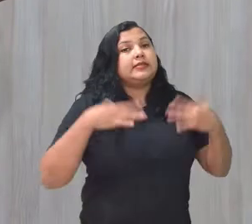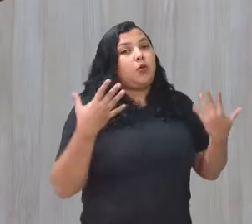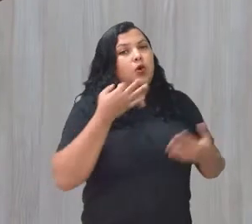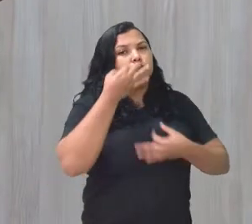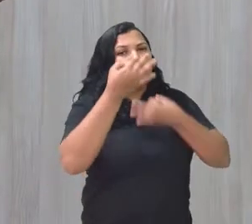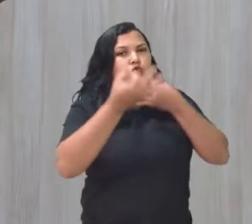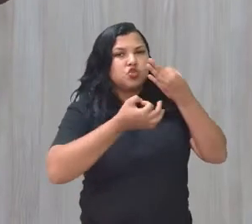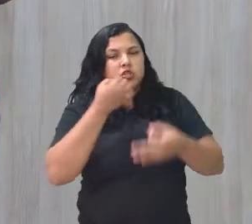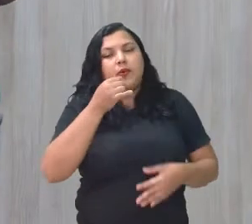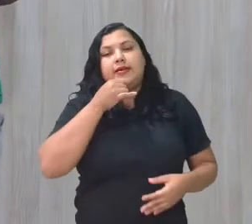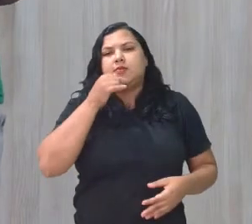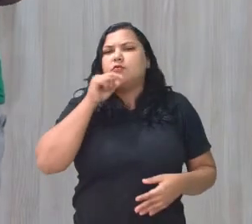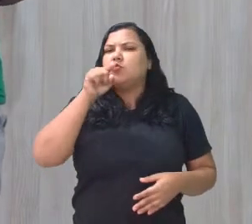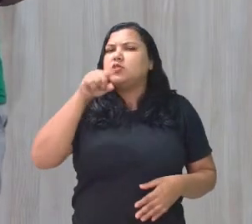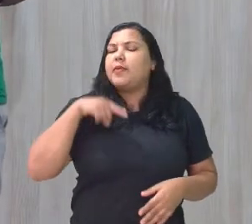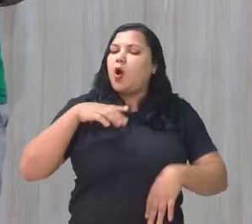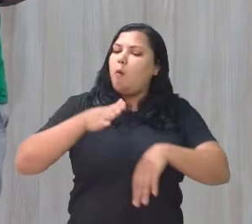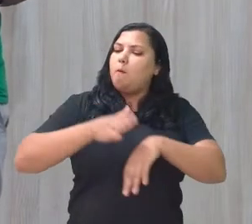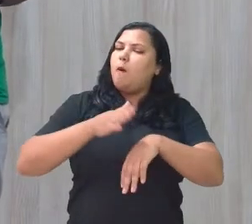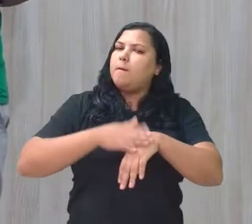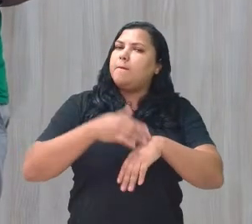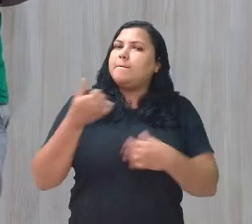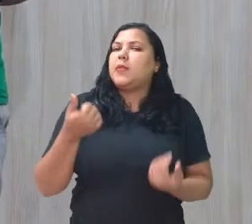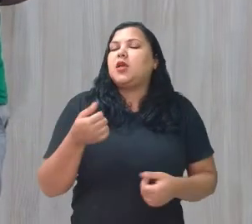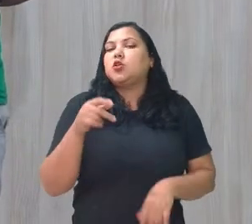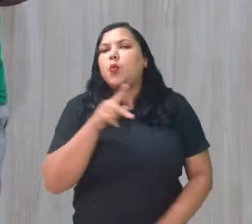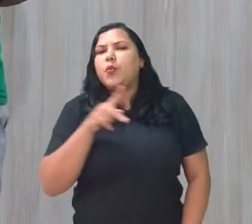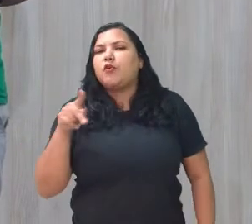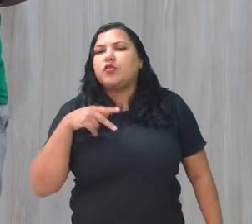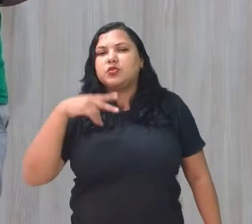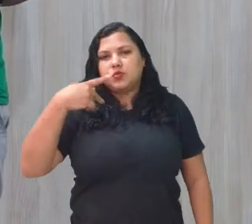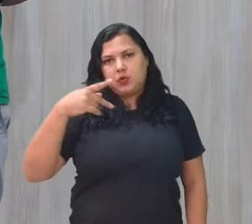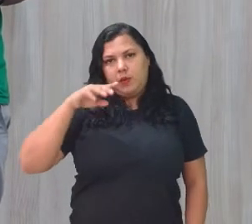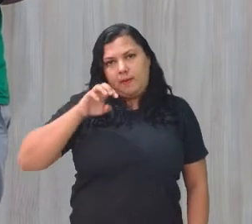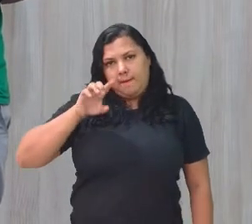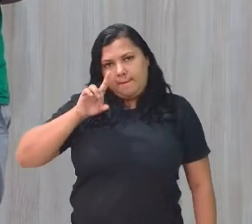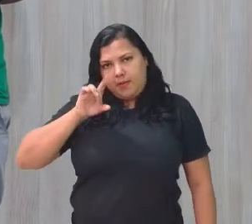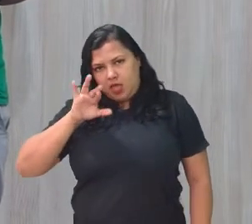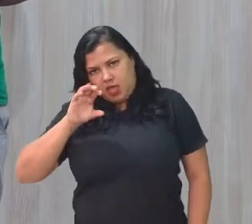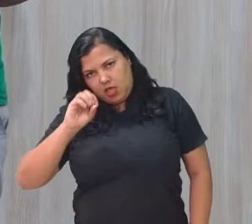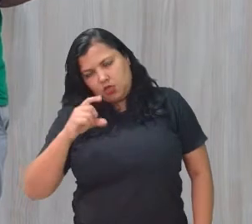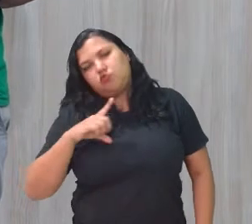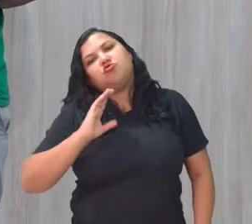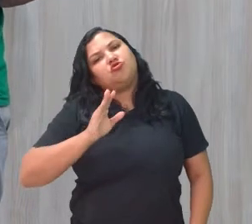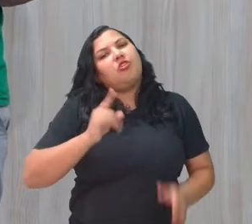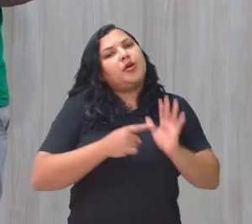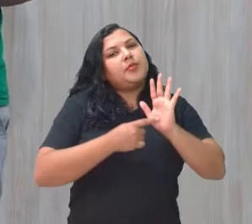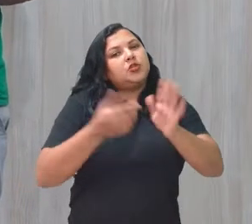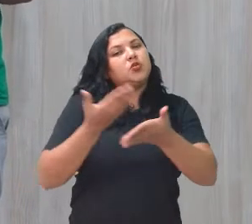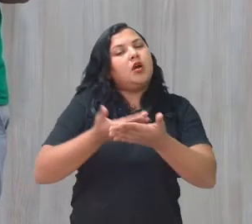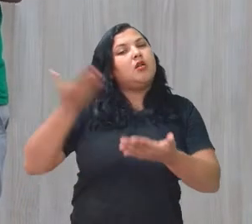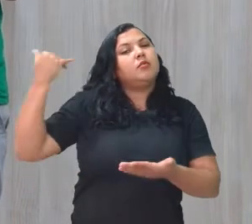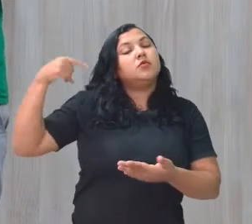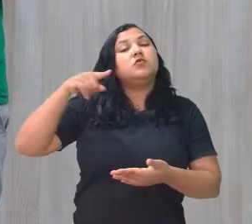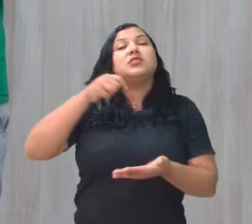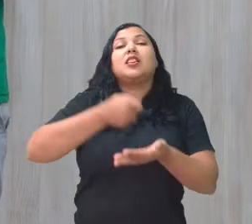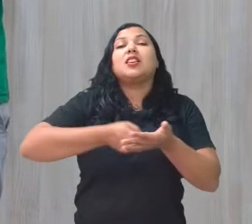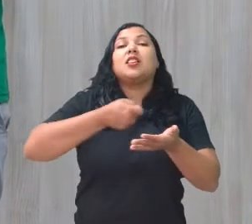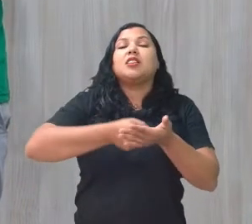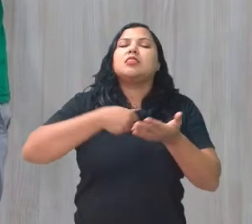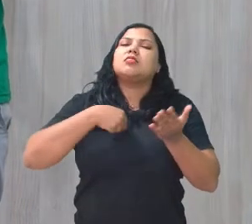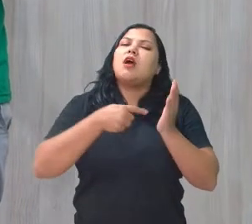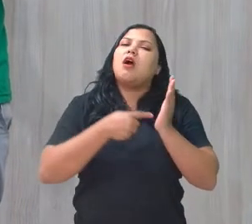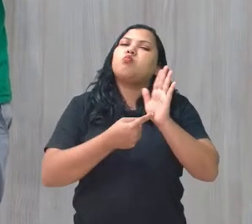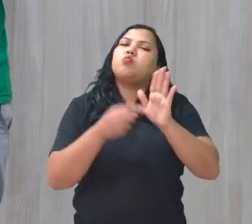exemplo, alguma situação que o professor Pedro fez na aula anterior e fará talvez na próxima, você tentar trazer